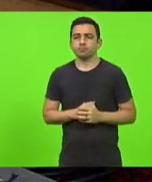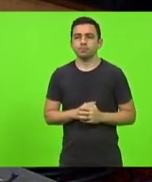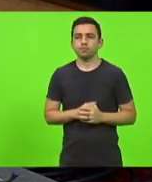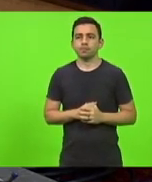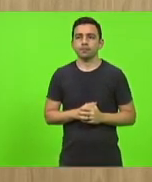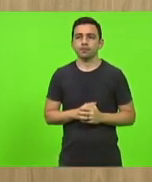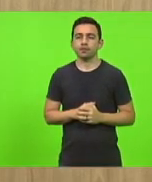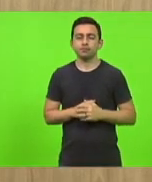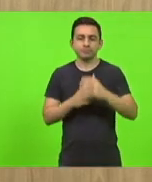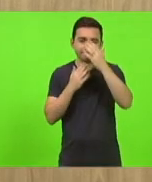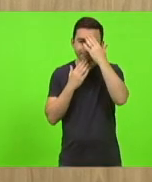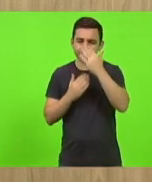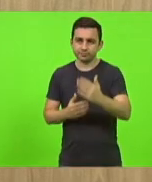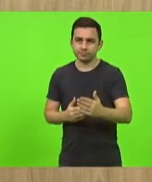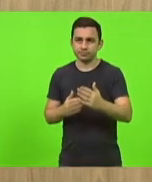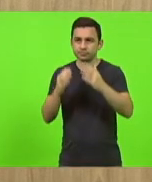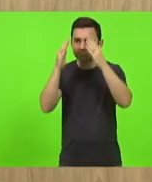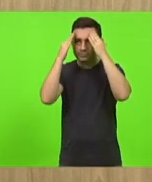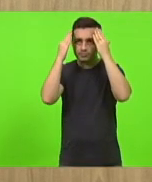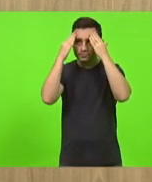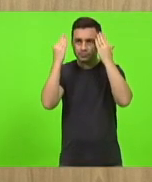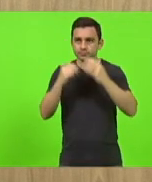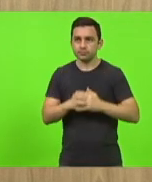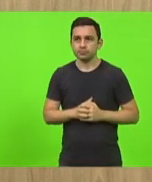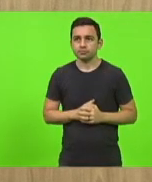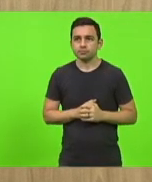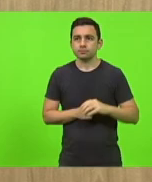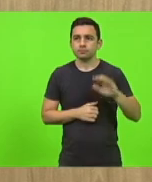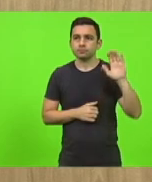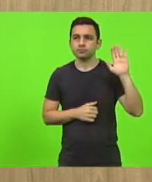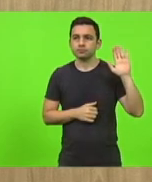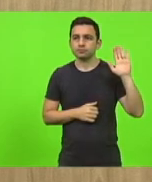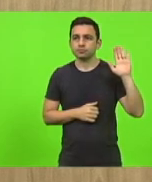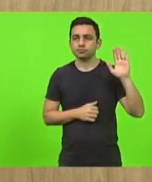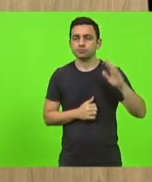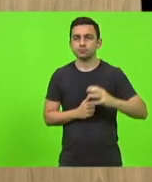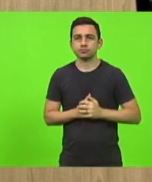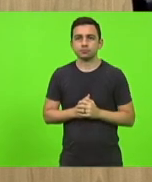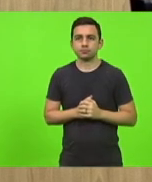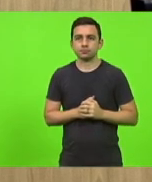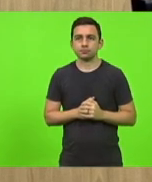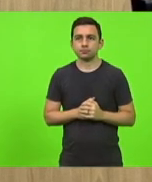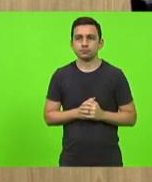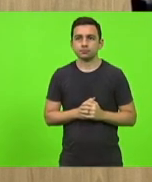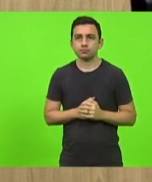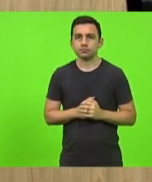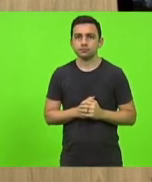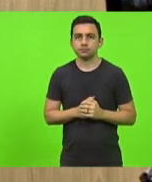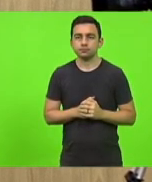Zé Milton. O senhor me concede uma parte? Claro, claro. Deputada